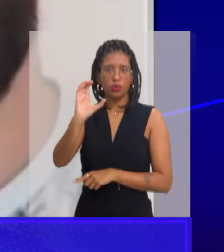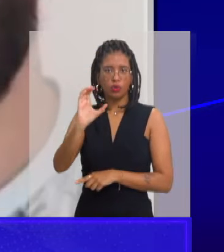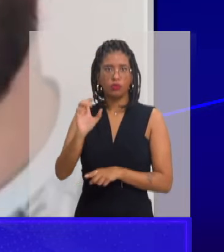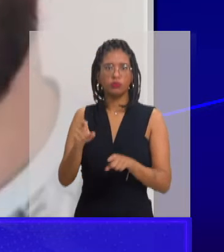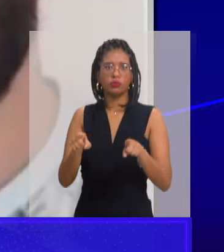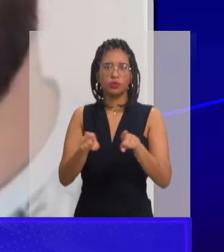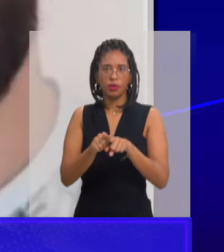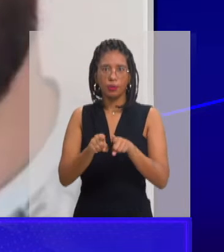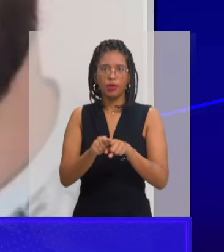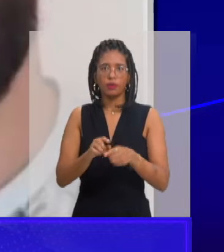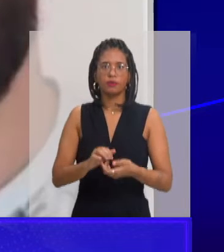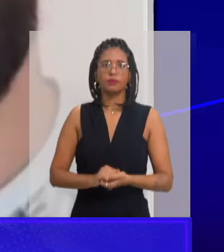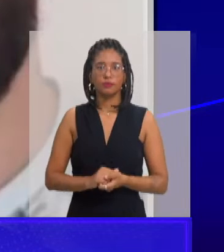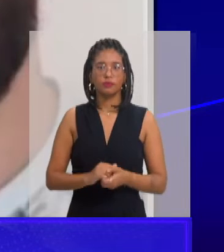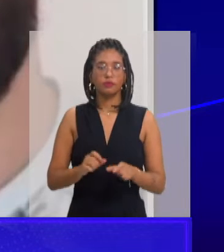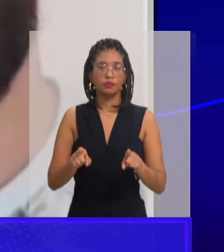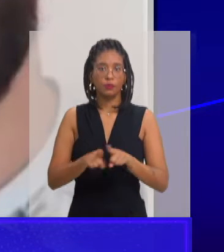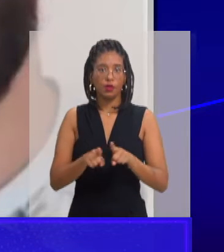Aberto, Alexandre